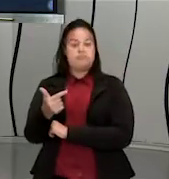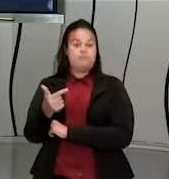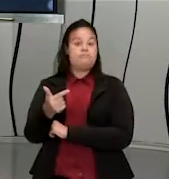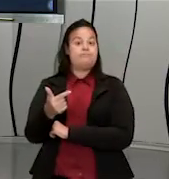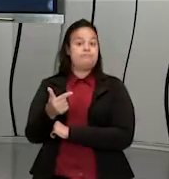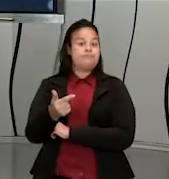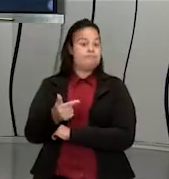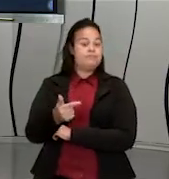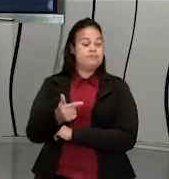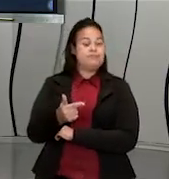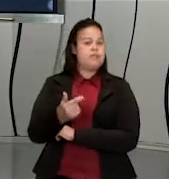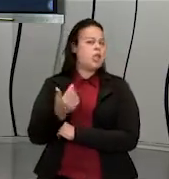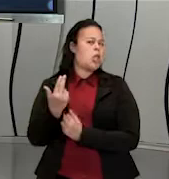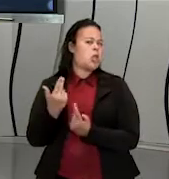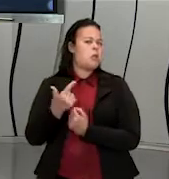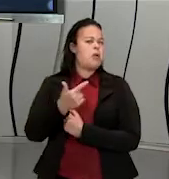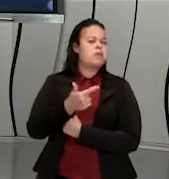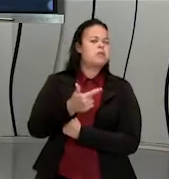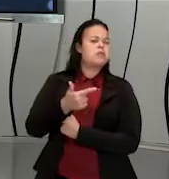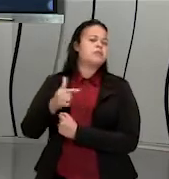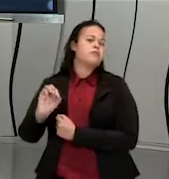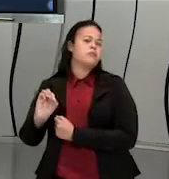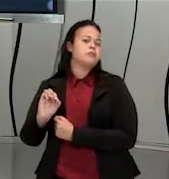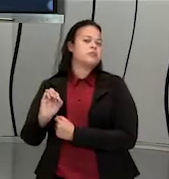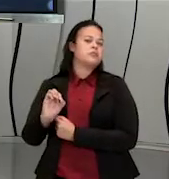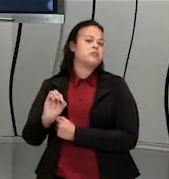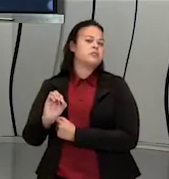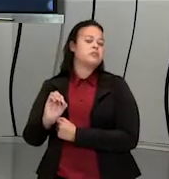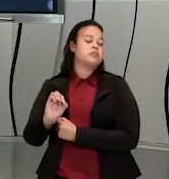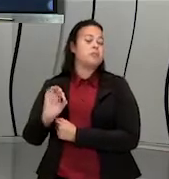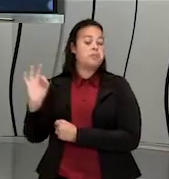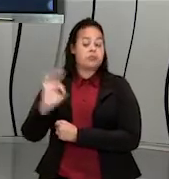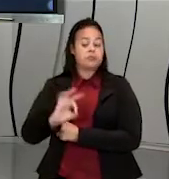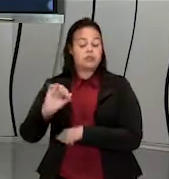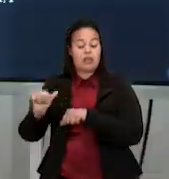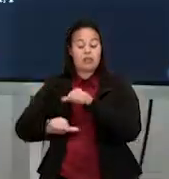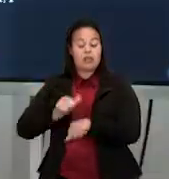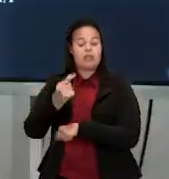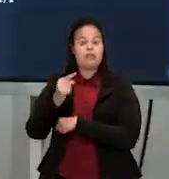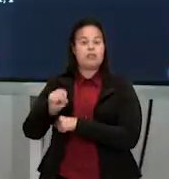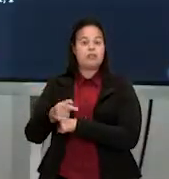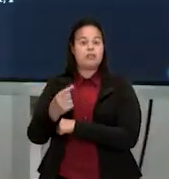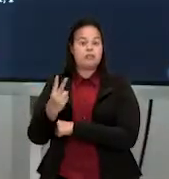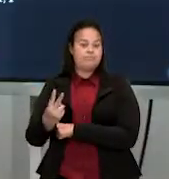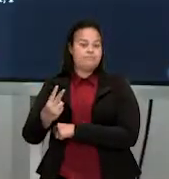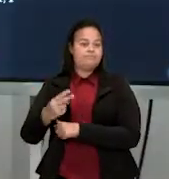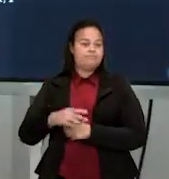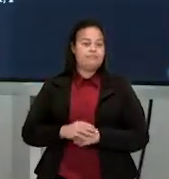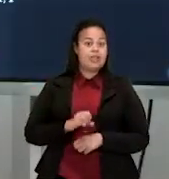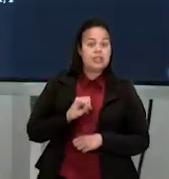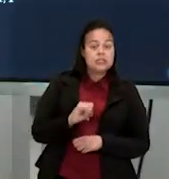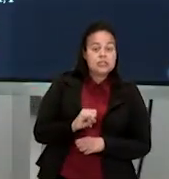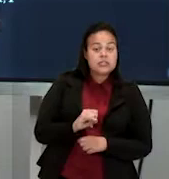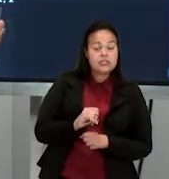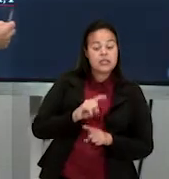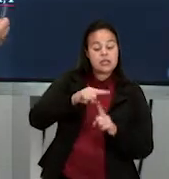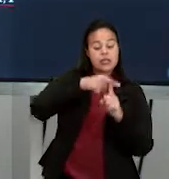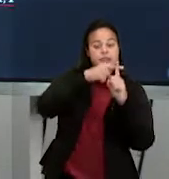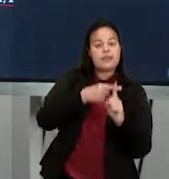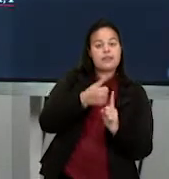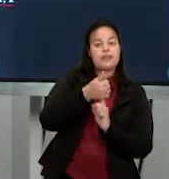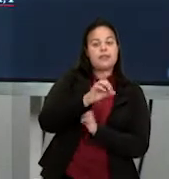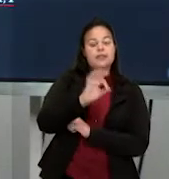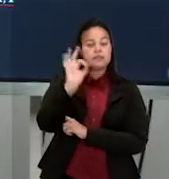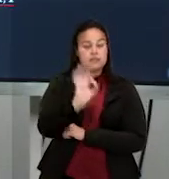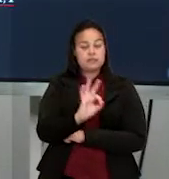tivesse 120. E 120% é 1,2. Se eu aumentar 10%, é